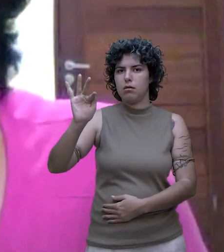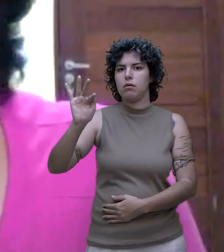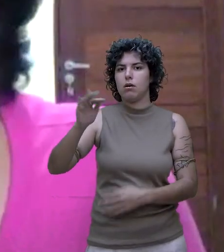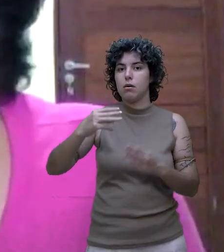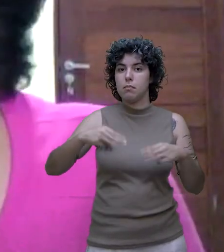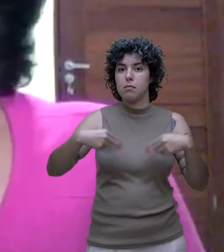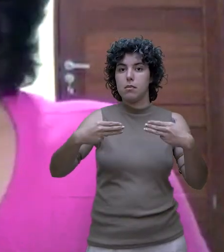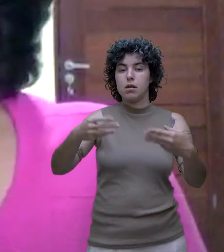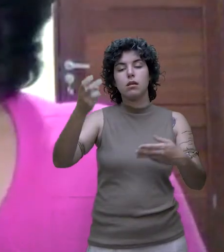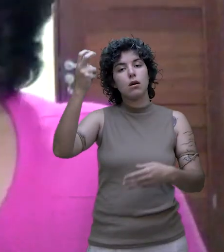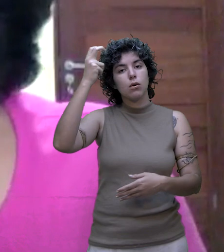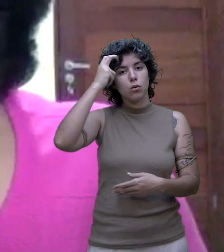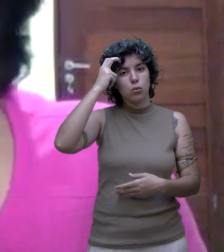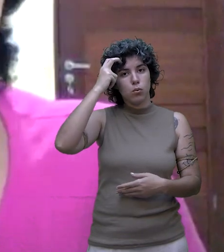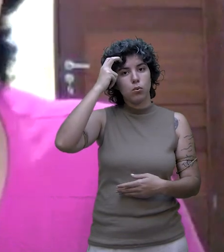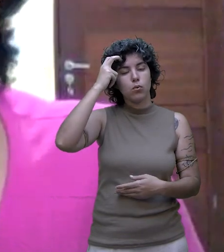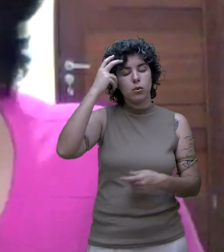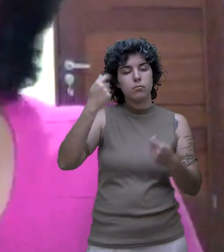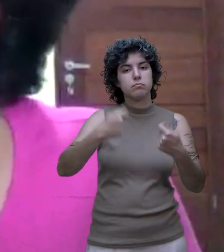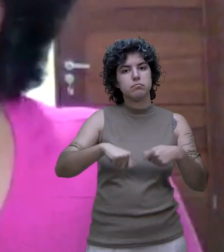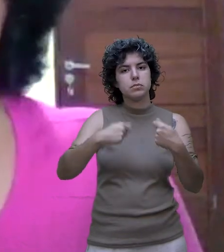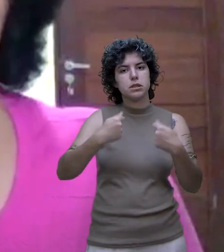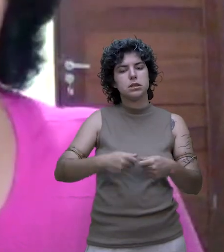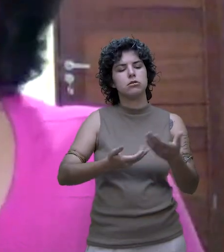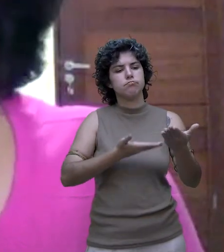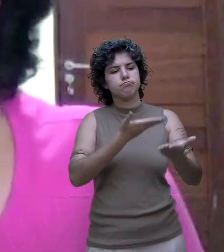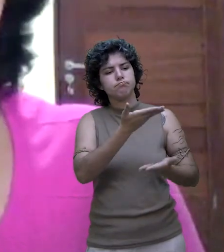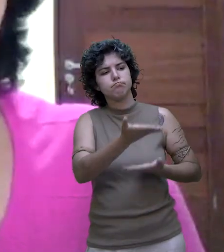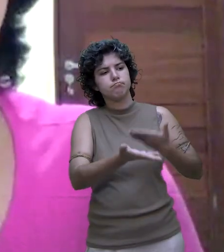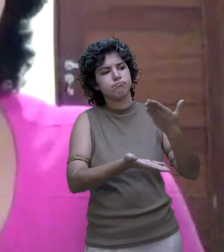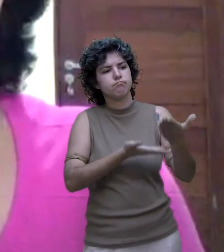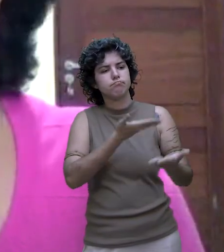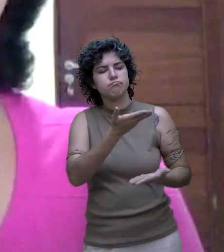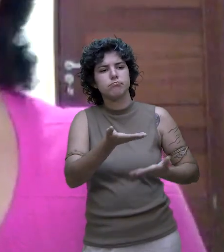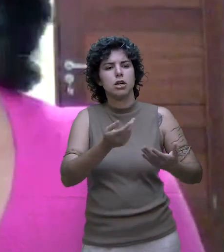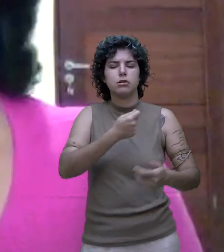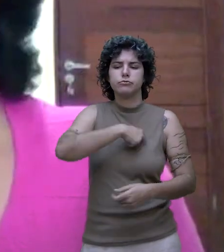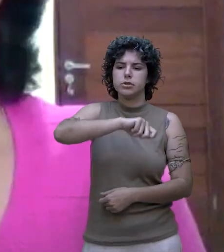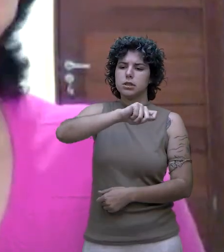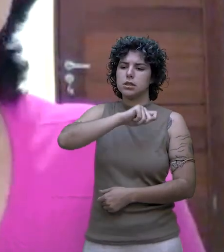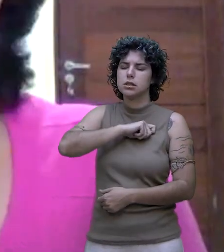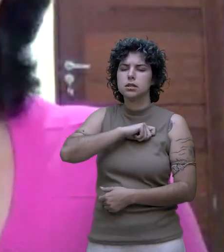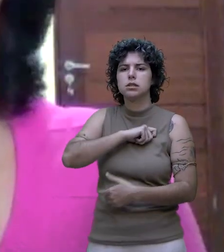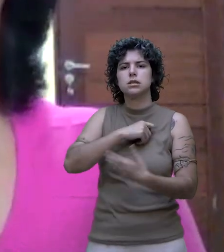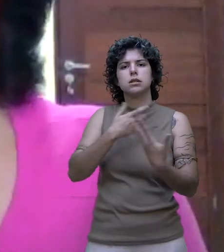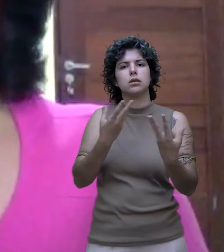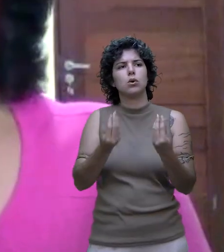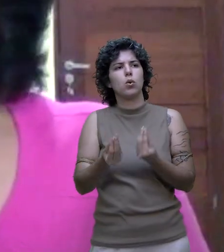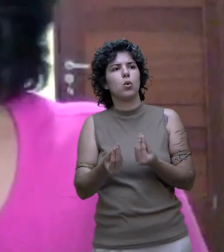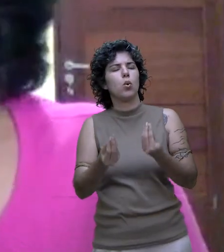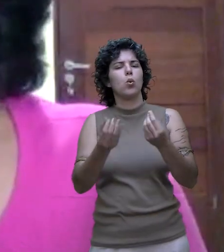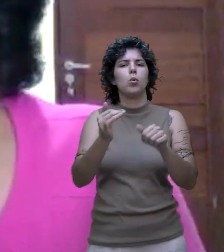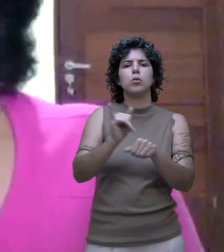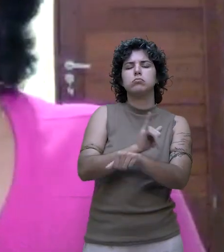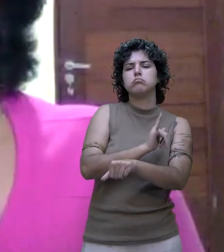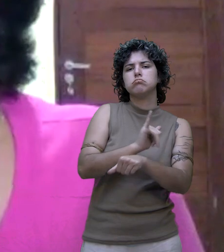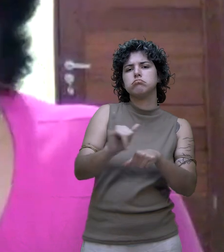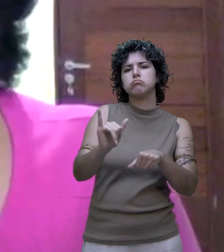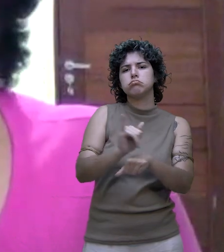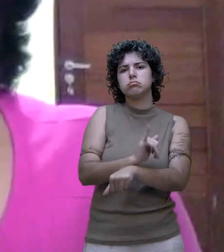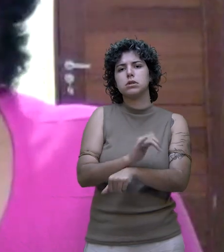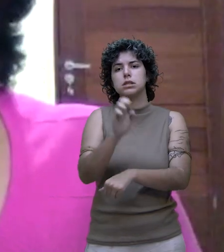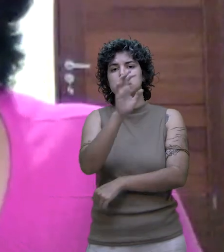da Cultura, fazer um treinamento, fazer uma fiscalização de alguma forma para os